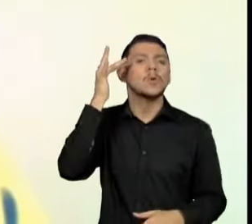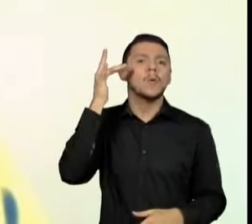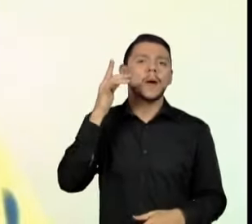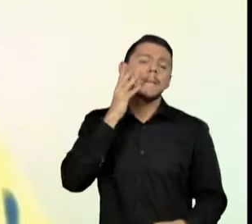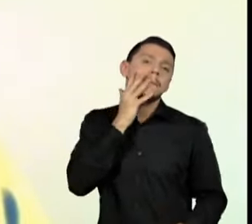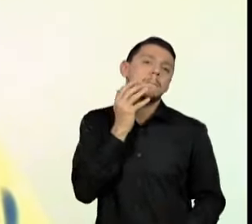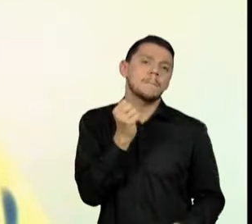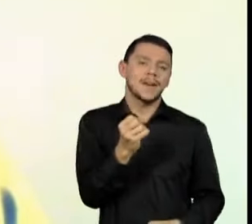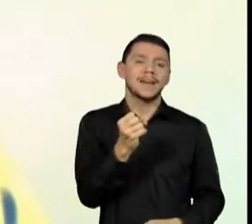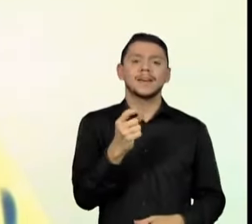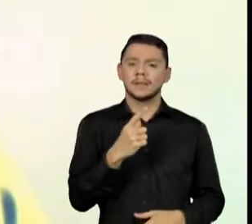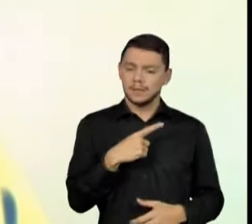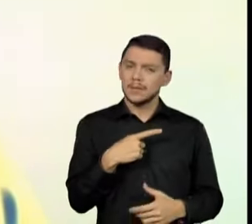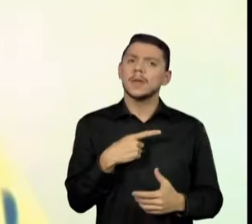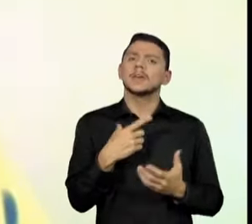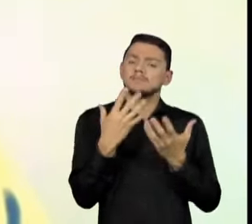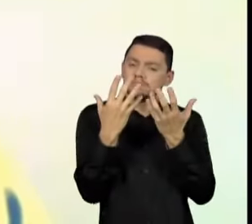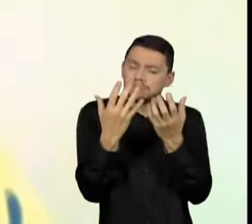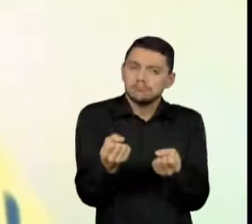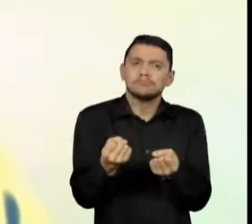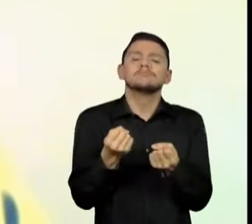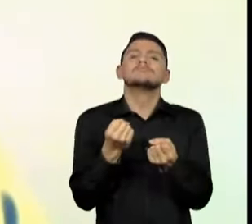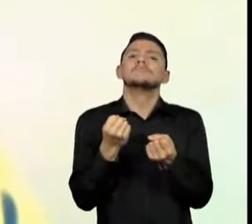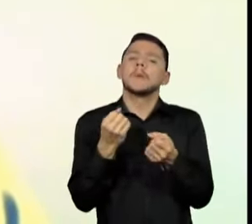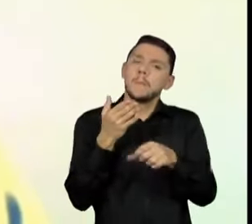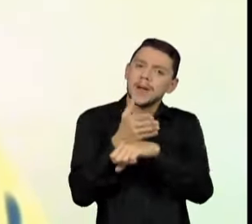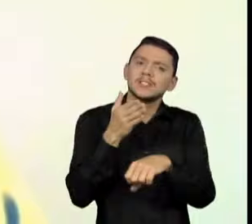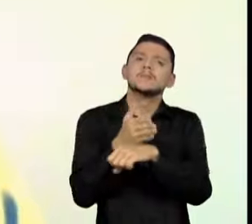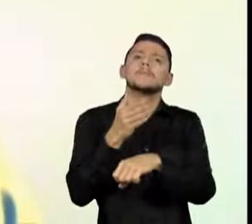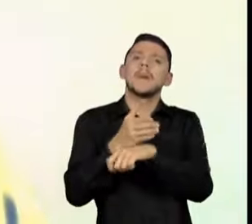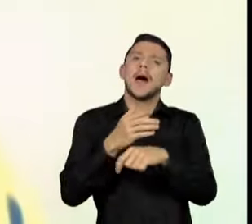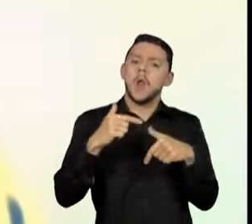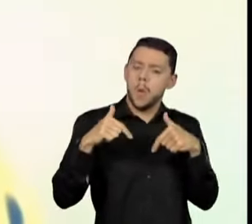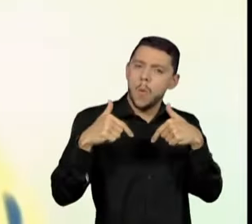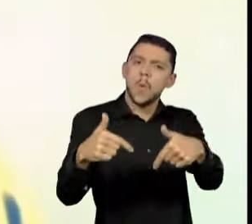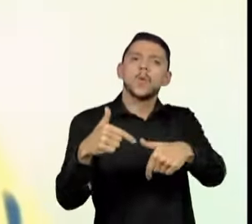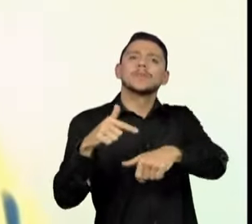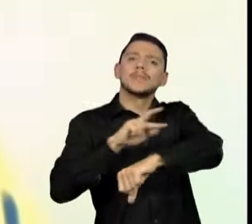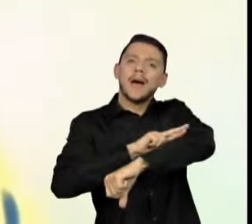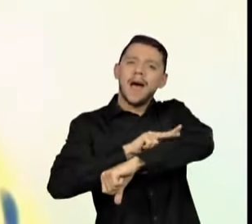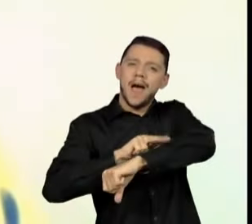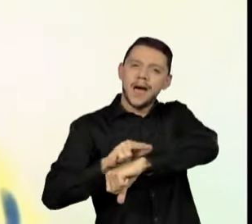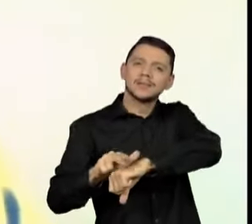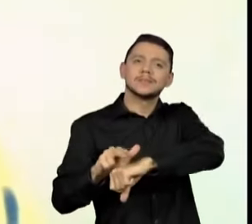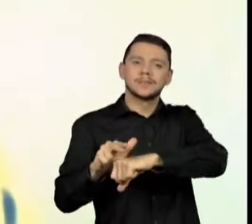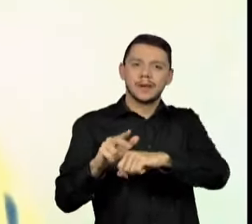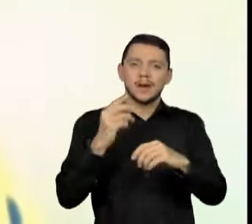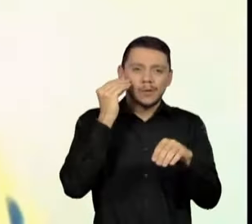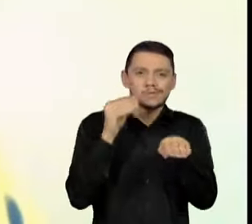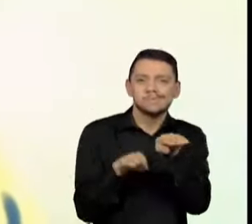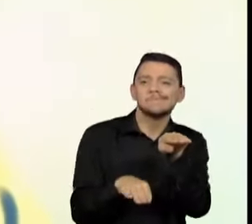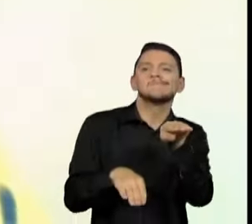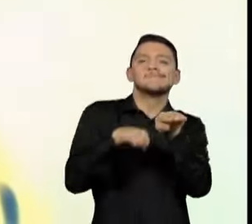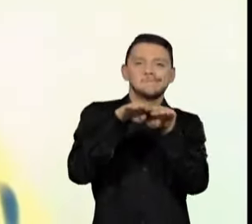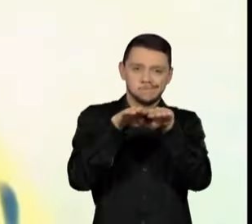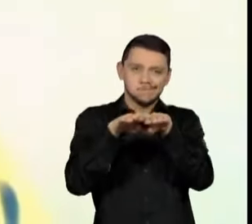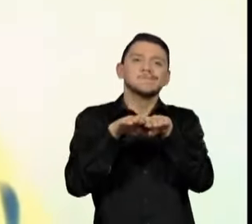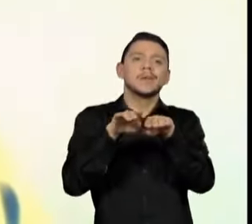comprometidas com a luta racial. Porque a questão do negro, a gente tem repetido isso, a questão do negro, a questão